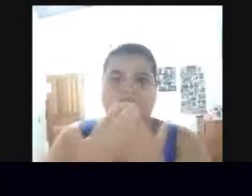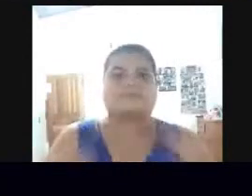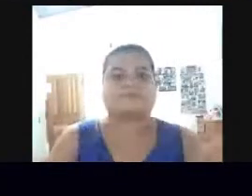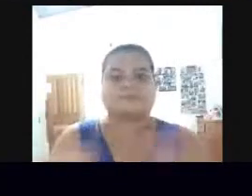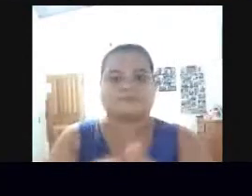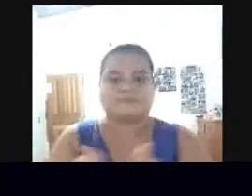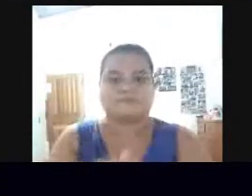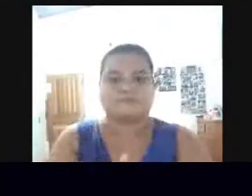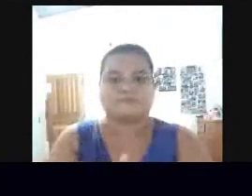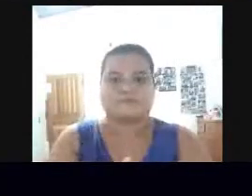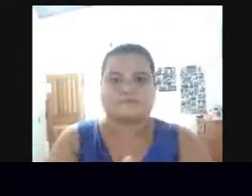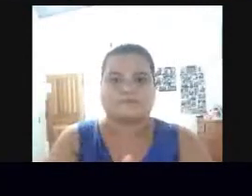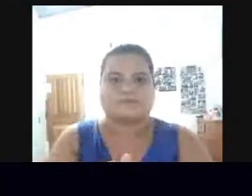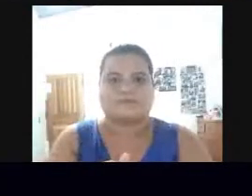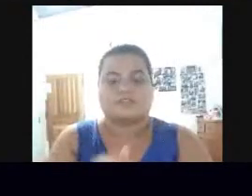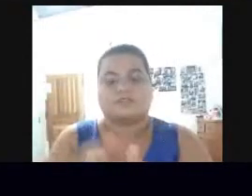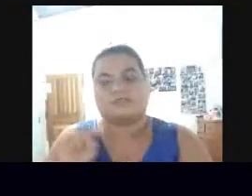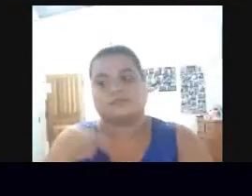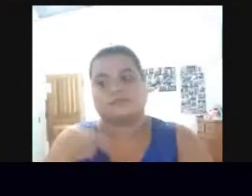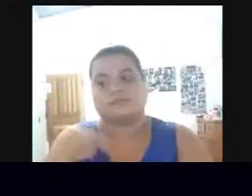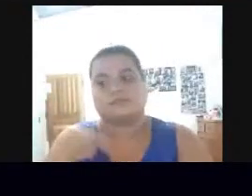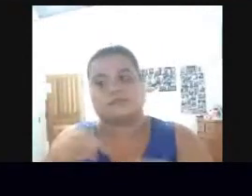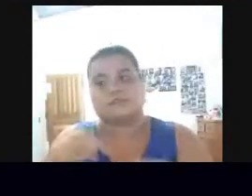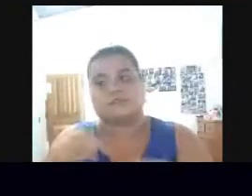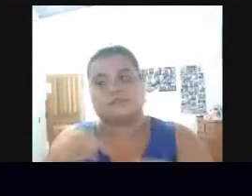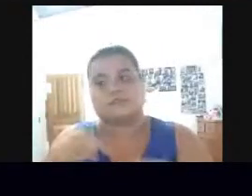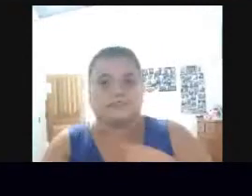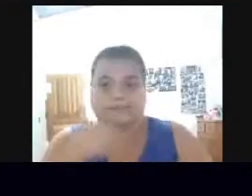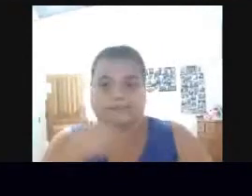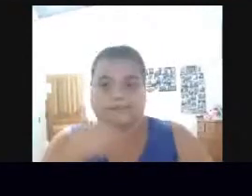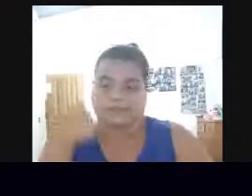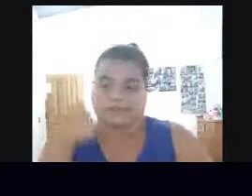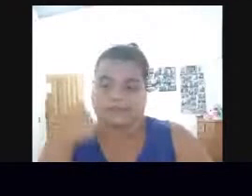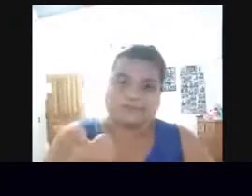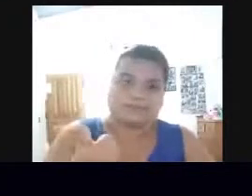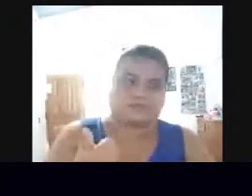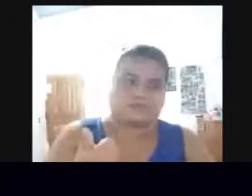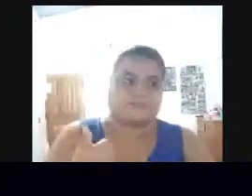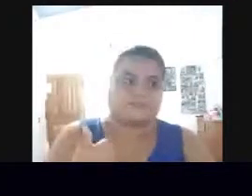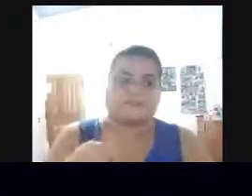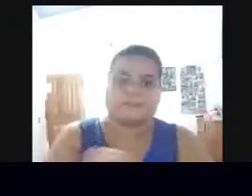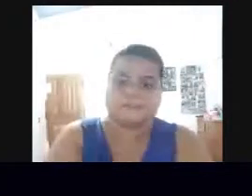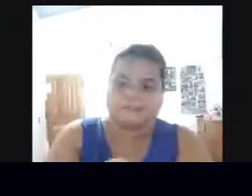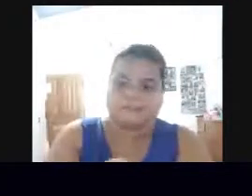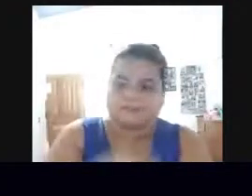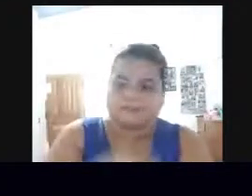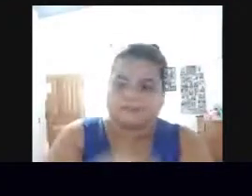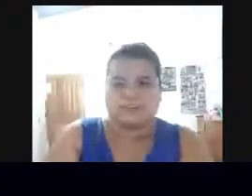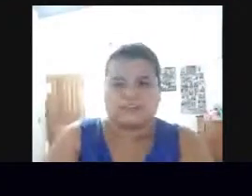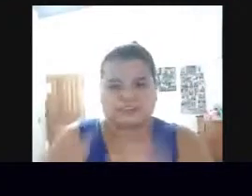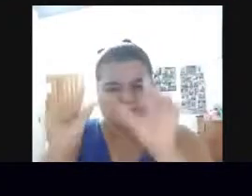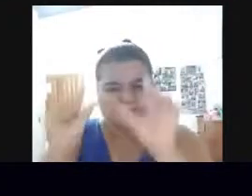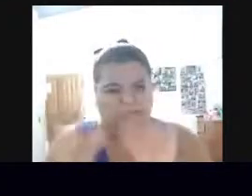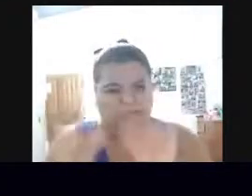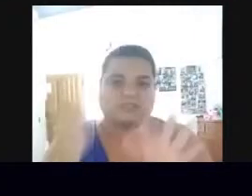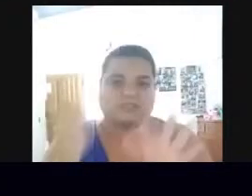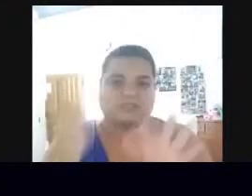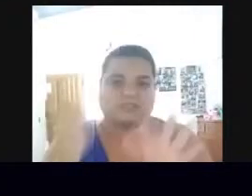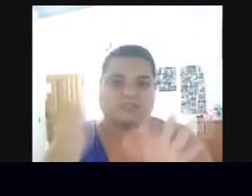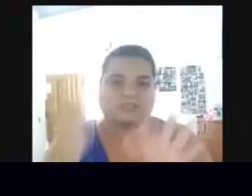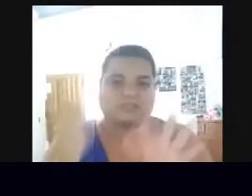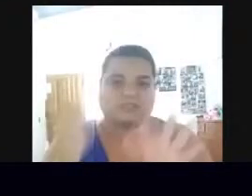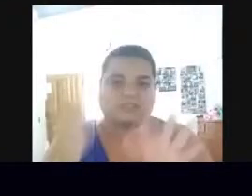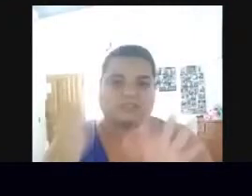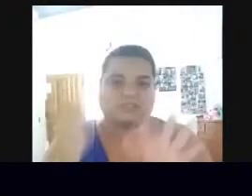ser minimizada. Nesses casos, sim, tem alguns casos principalmente quando não